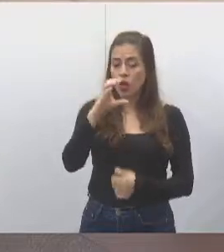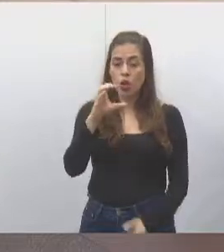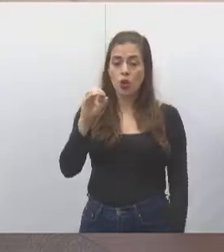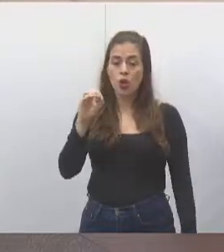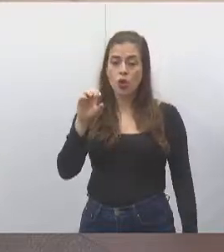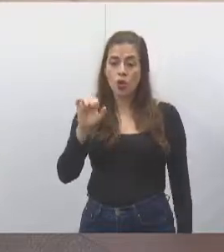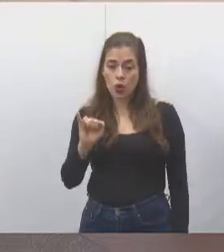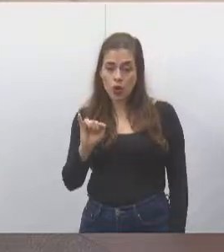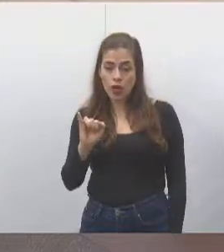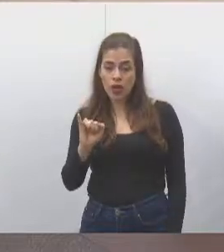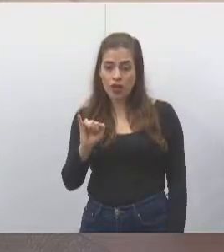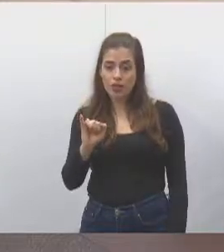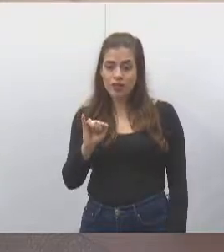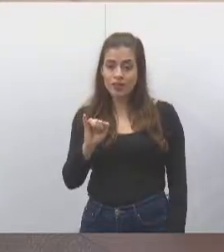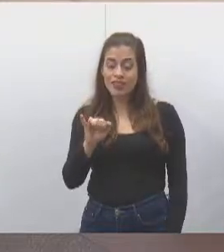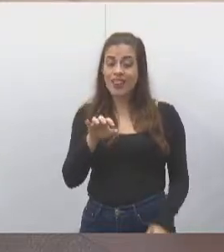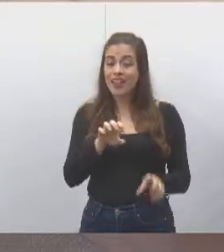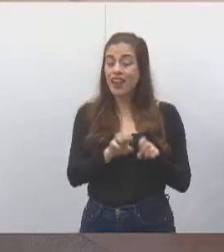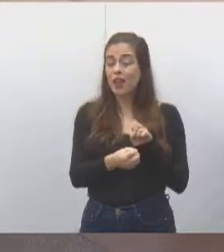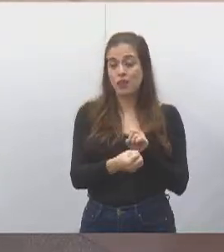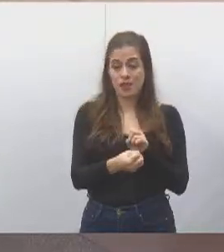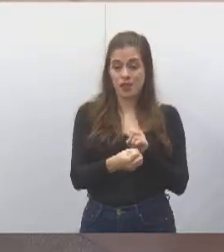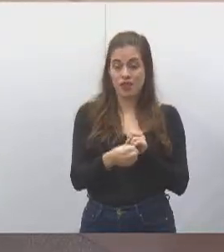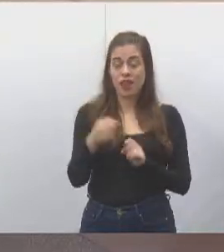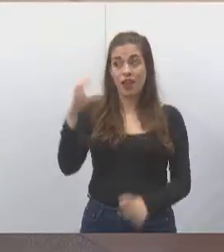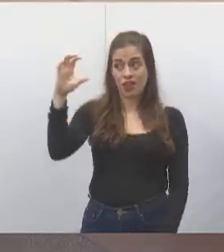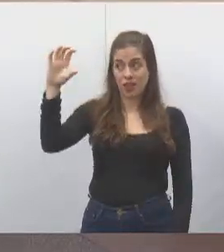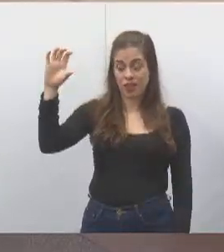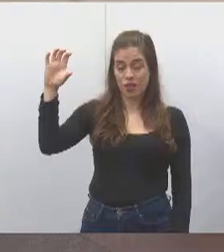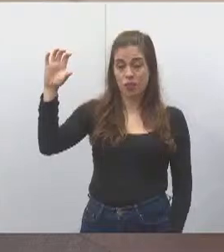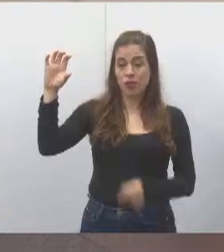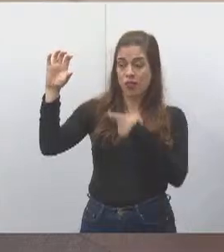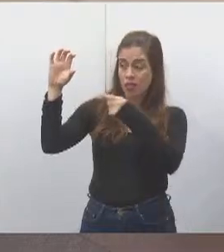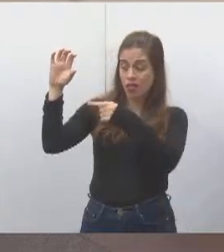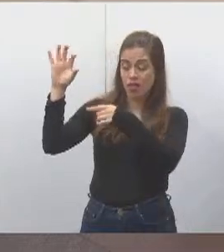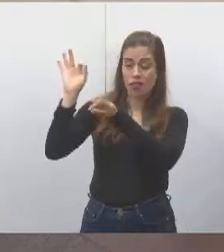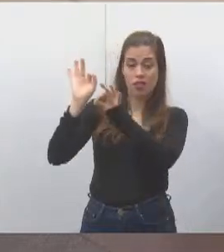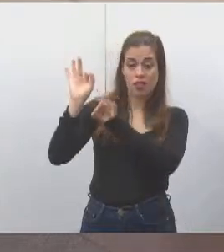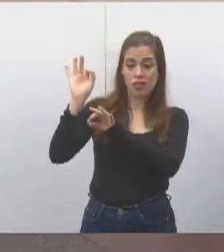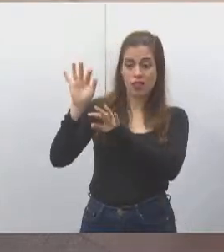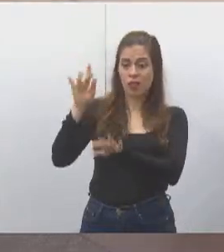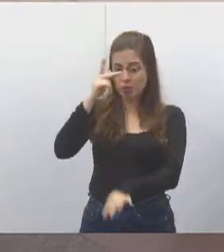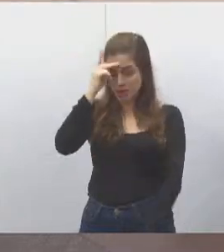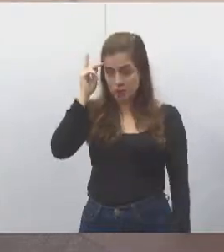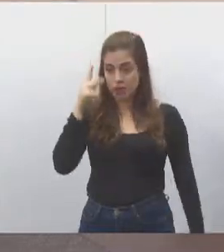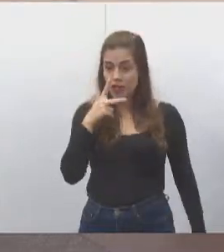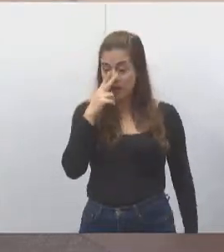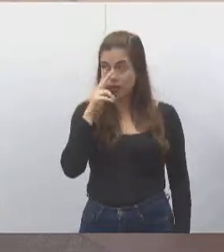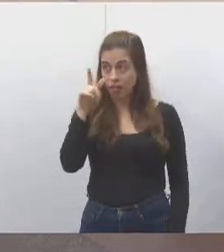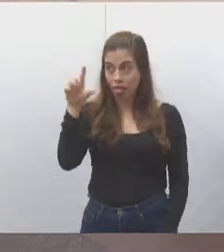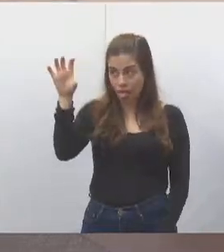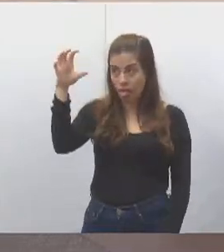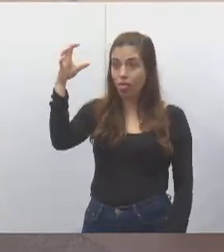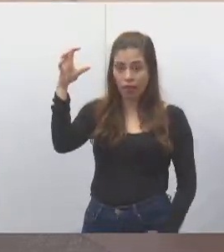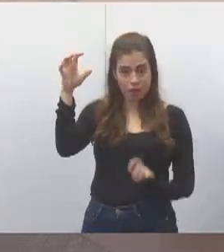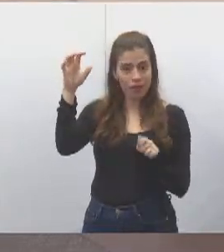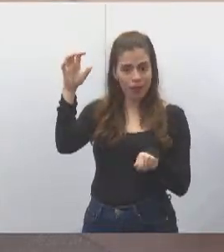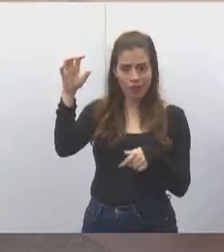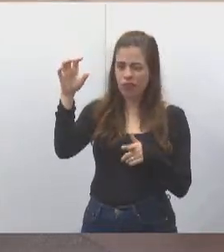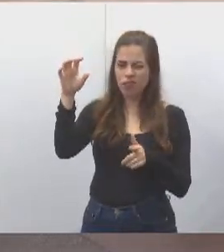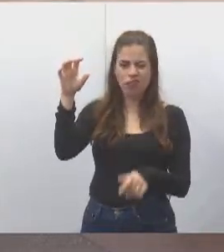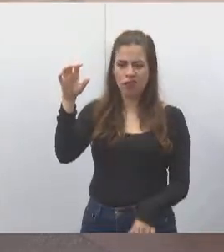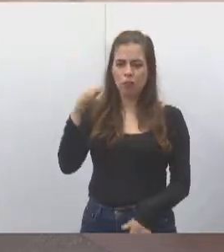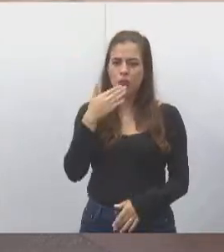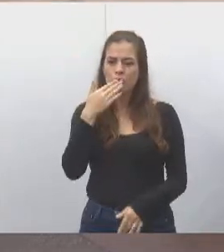funcionando na cidade de Jacareí. Está lá a câmera instalada, tem pessoa que pensa que está funcionando, mas não está. Quando pede